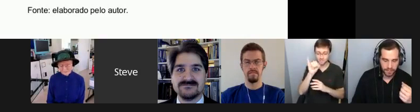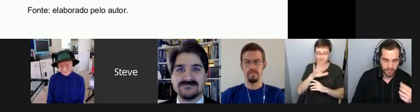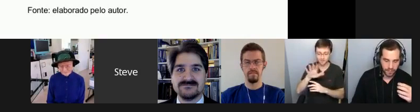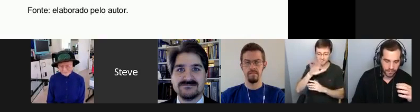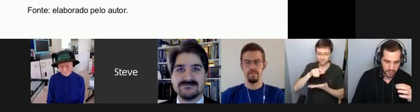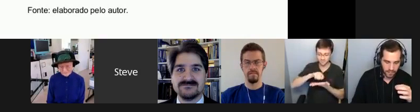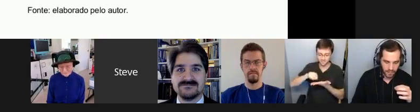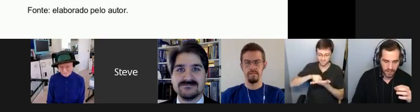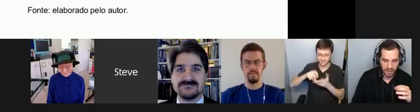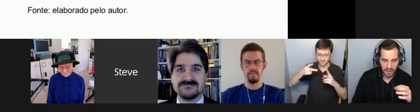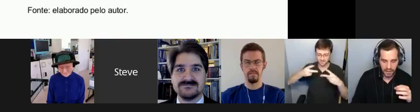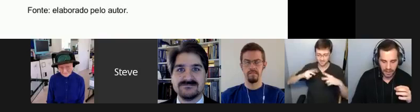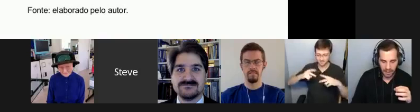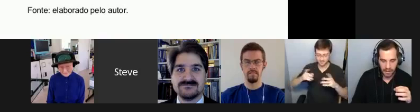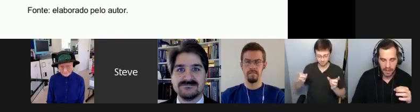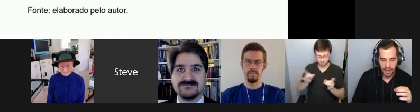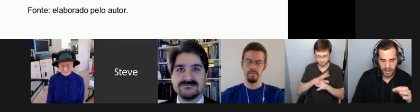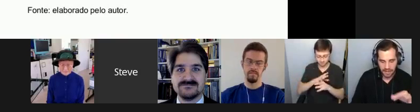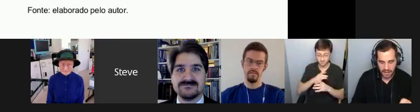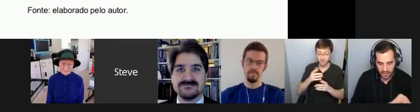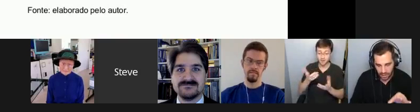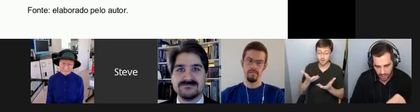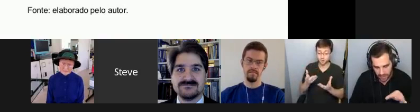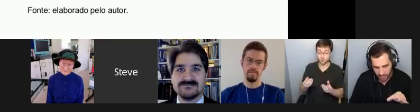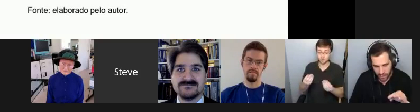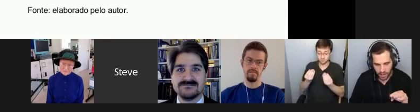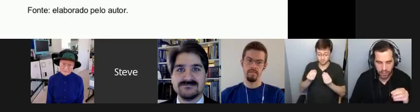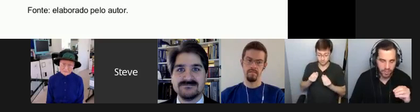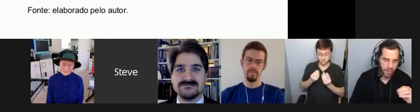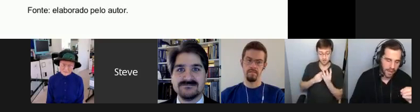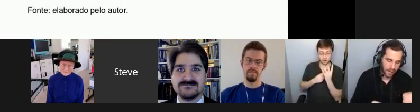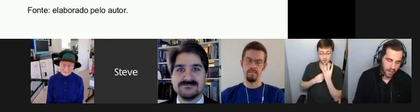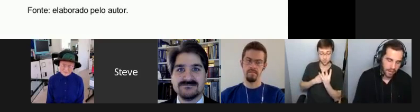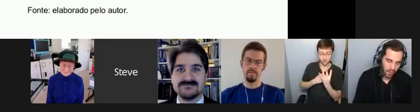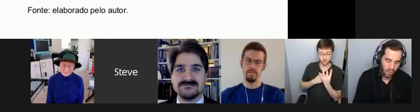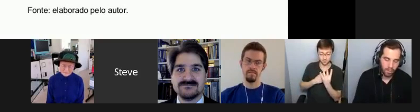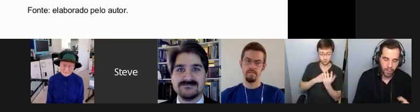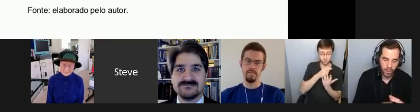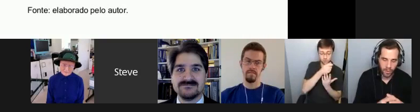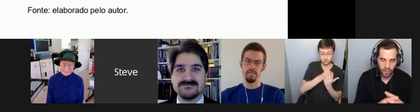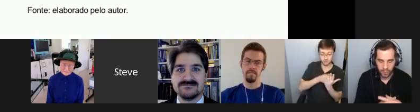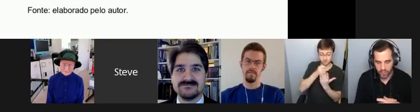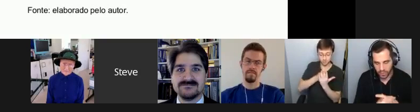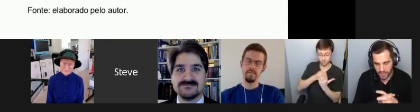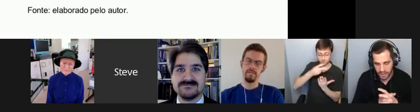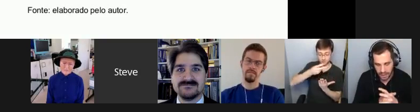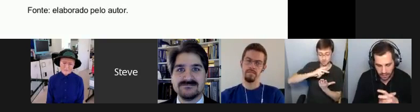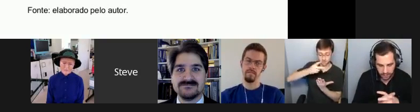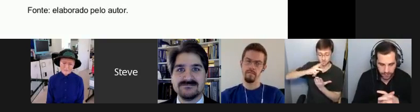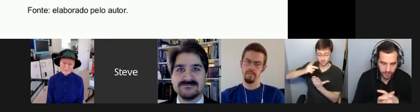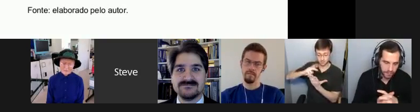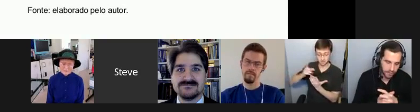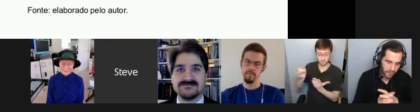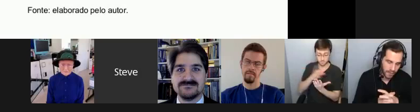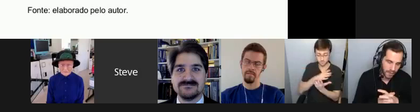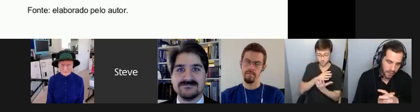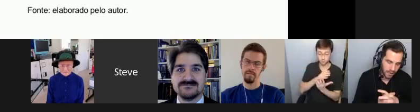precisa que selecione os elementos para compor um único sinal